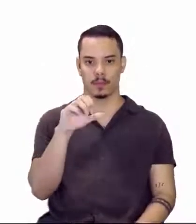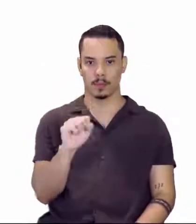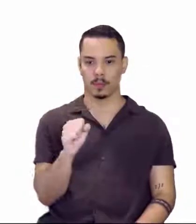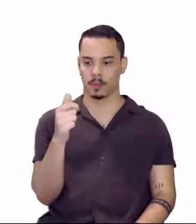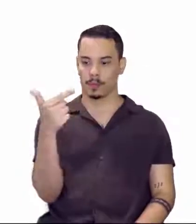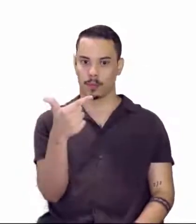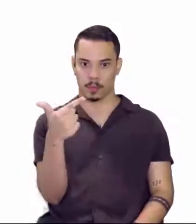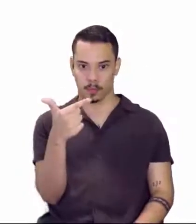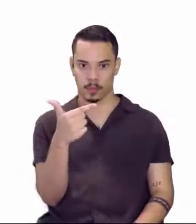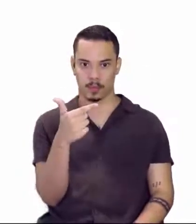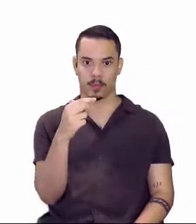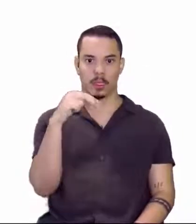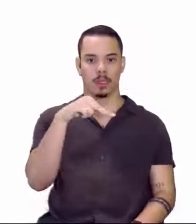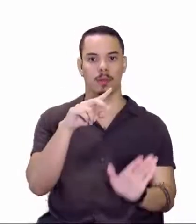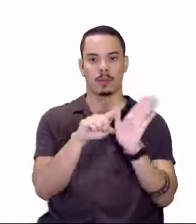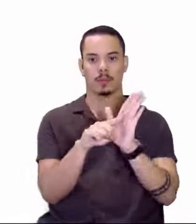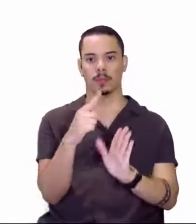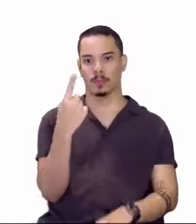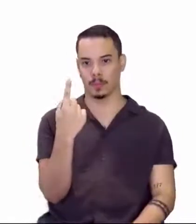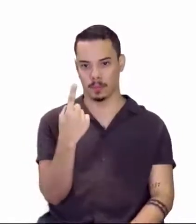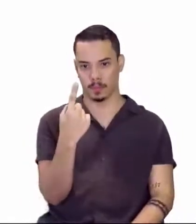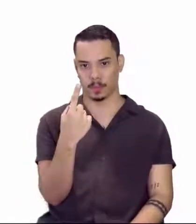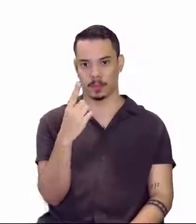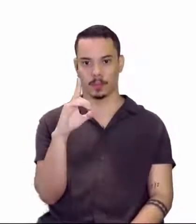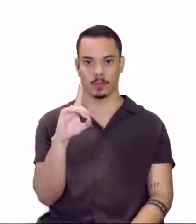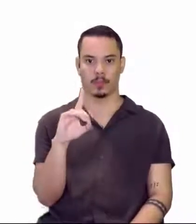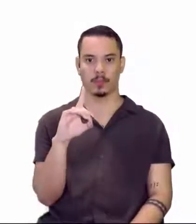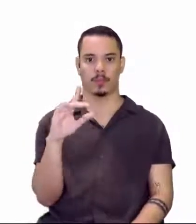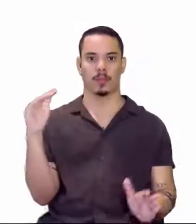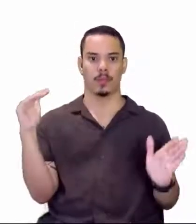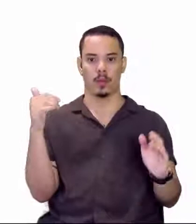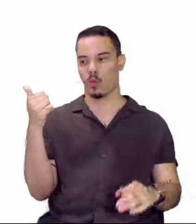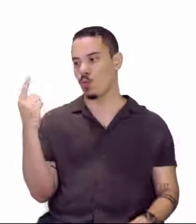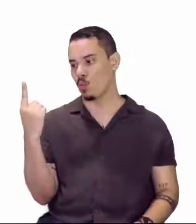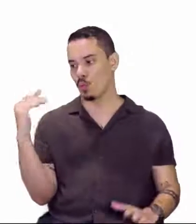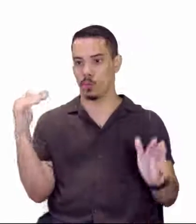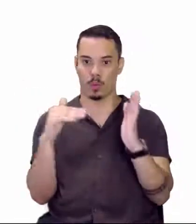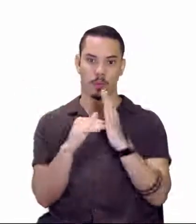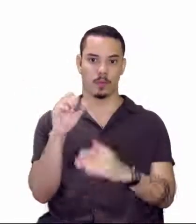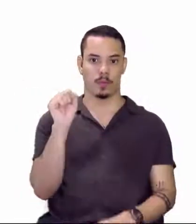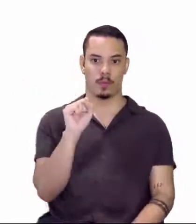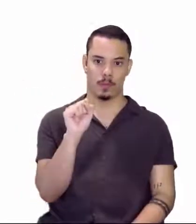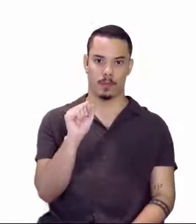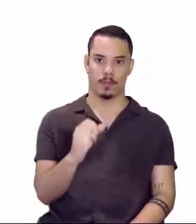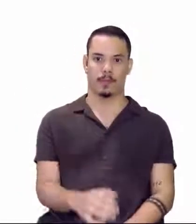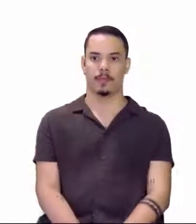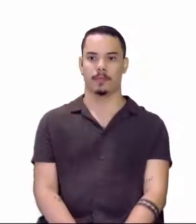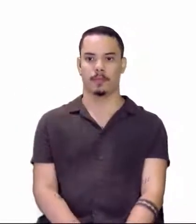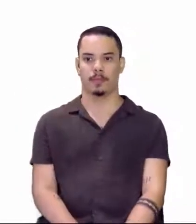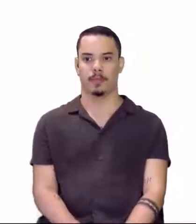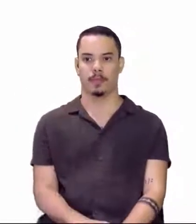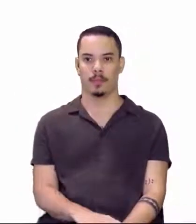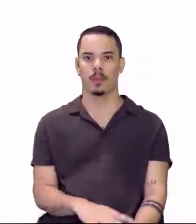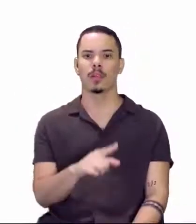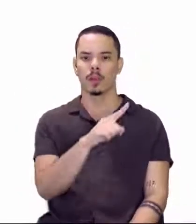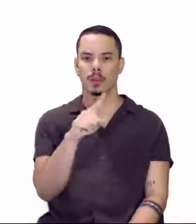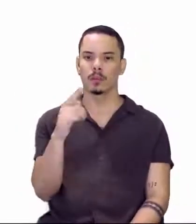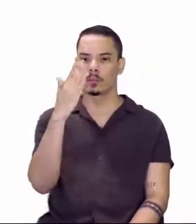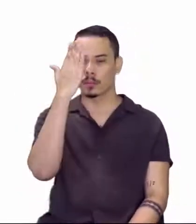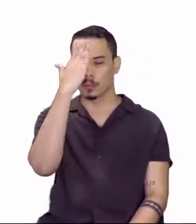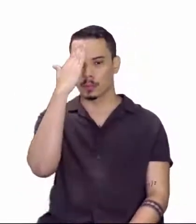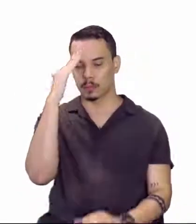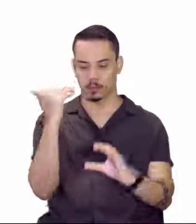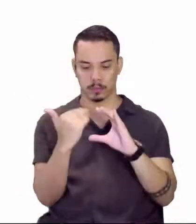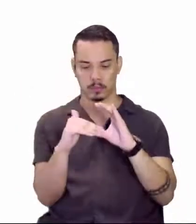NS2, N-1, D. Desde que esse D vá de 1 até 8. Você sabe que o subnível